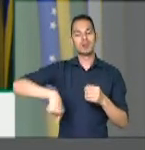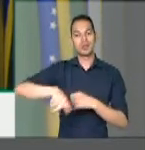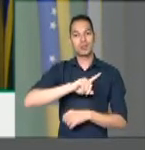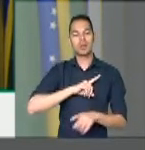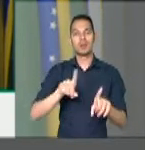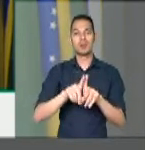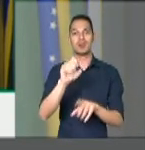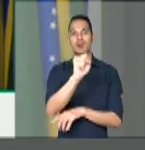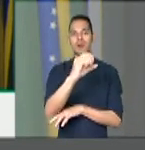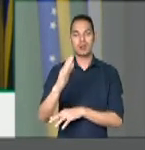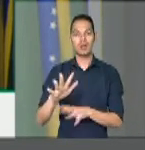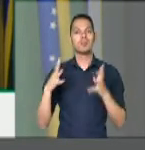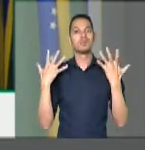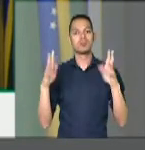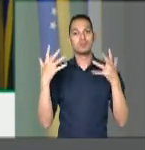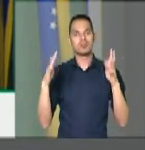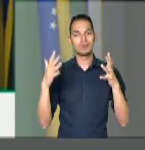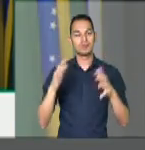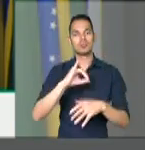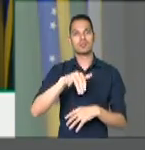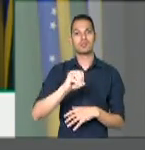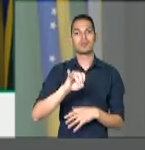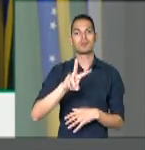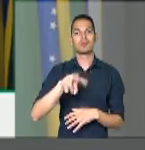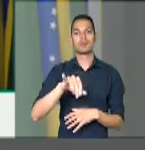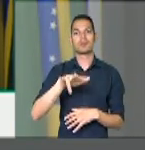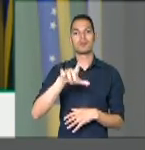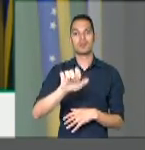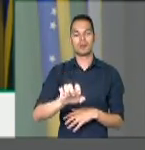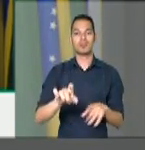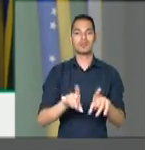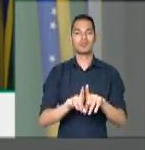e para o Brasil. Então, viva Joinville e viva o Festival de Dança de nossa cidade. Obrigado.